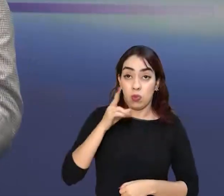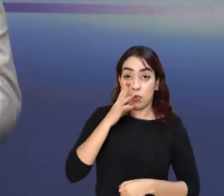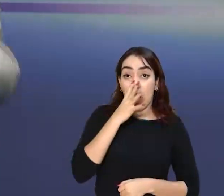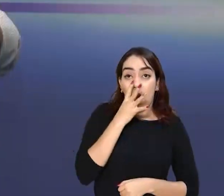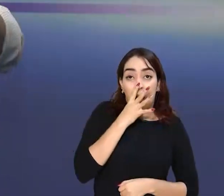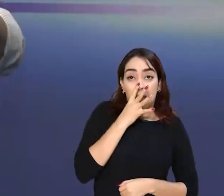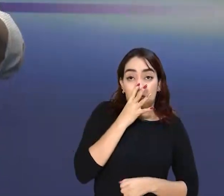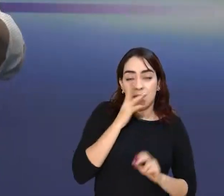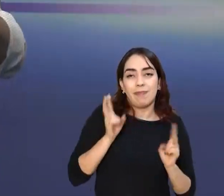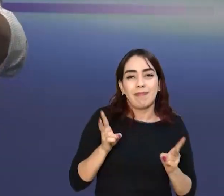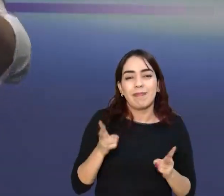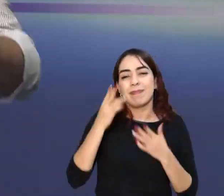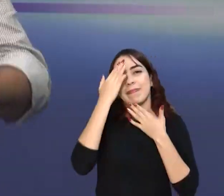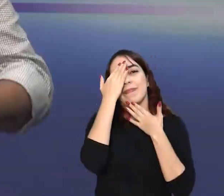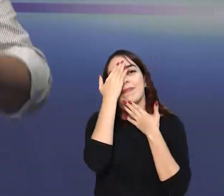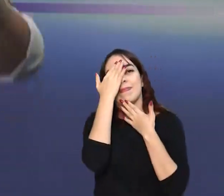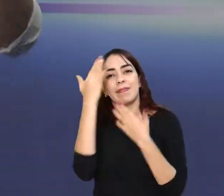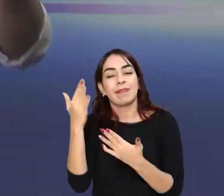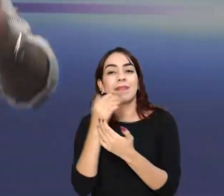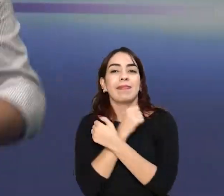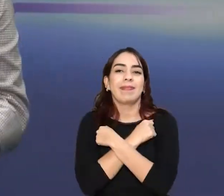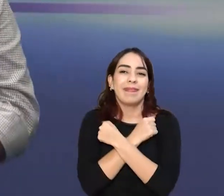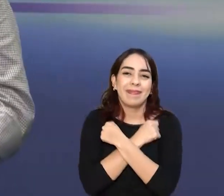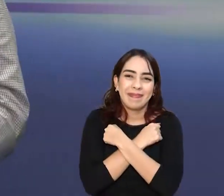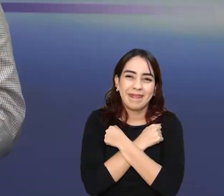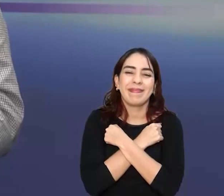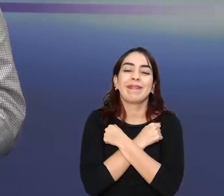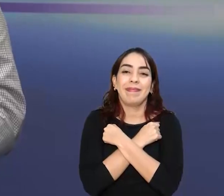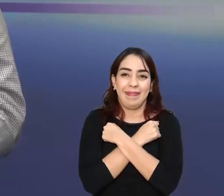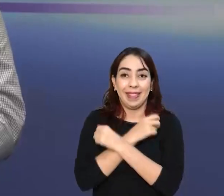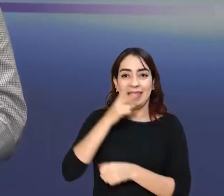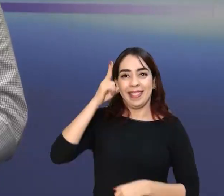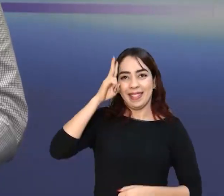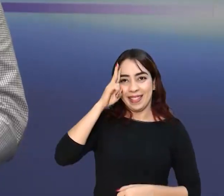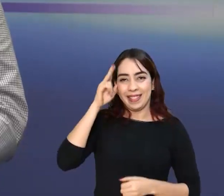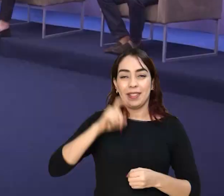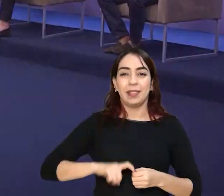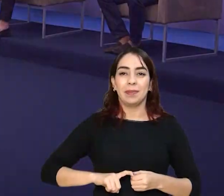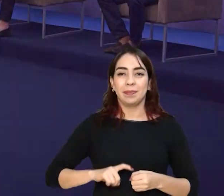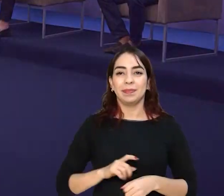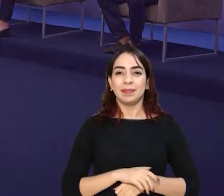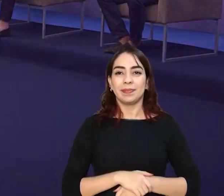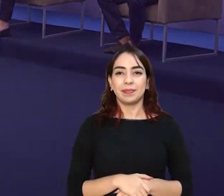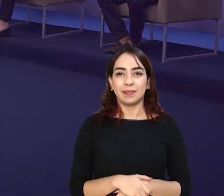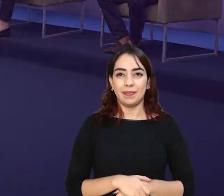segunda-feira aqui, muito obrigado pela audiência. Para vocês, um beijão no coração e até segunda-feira de novo.